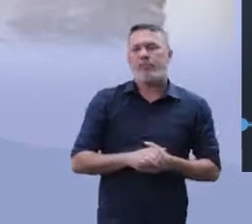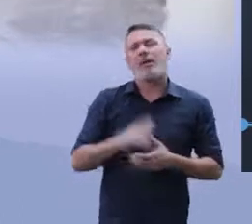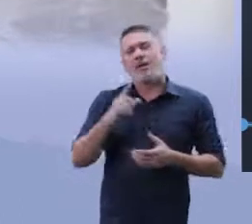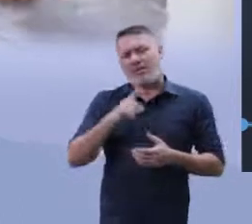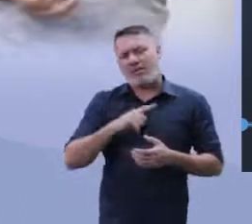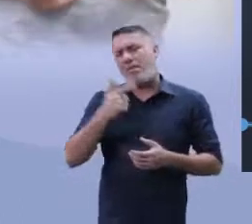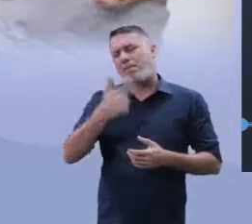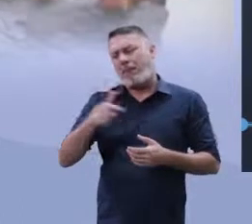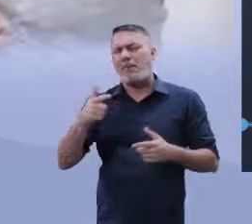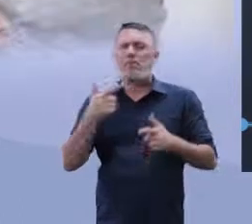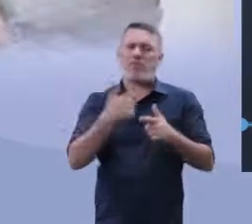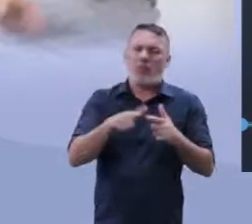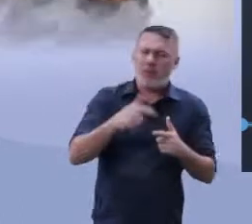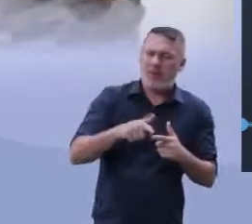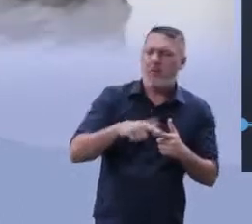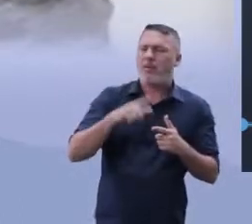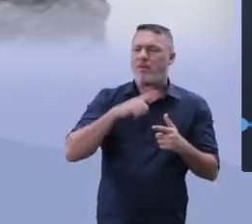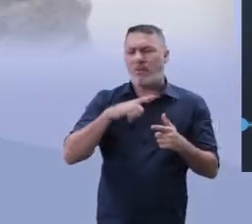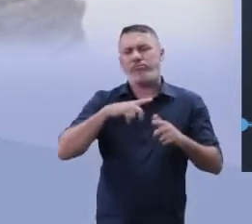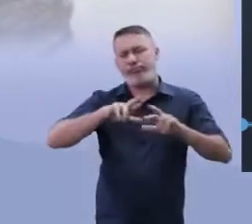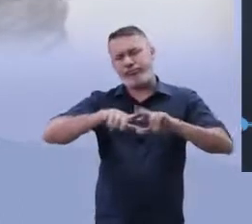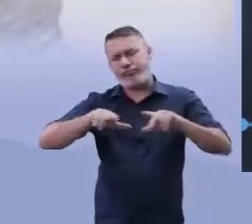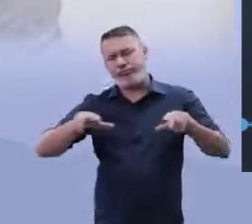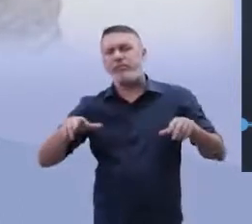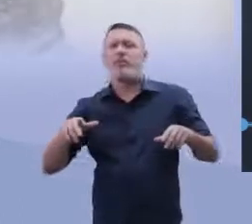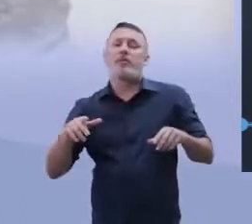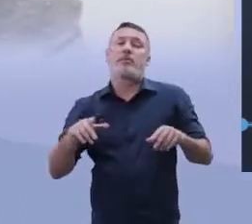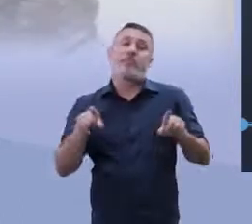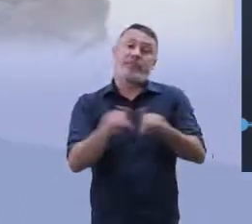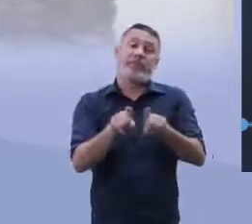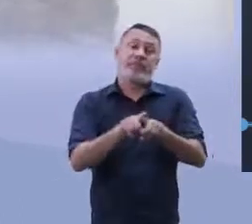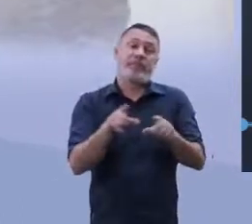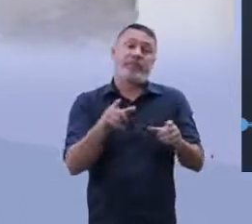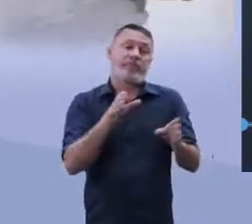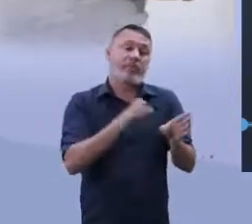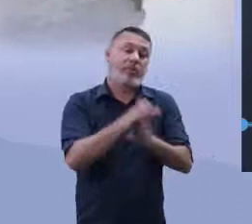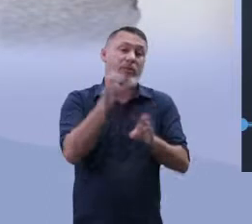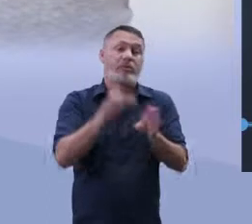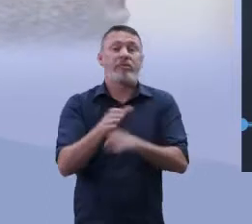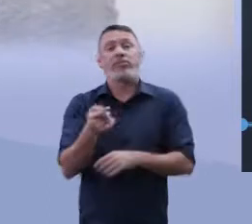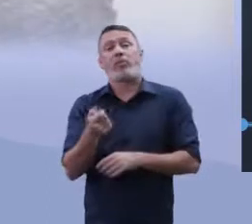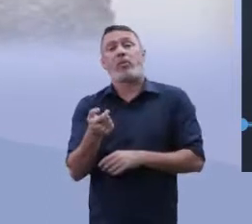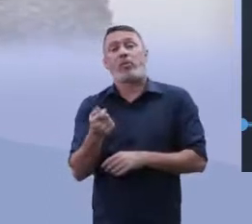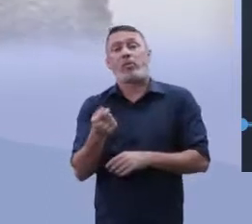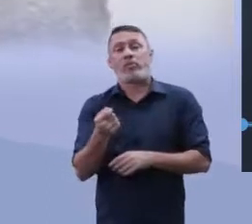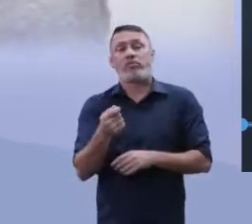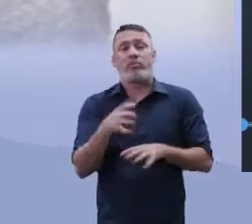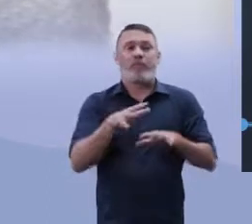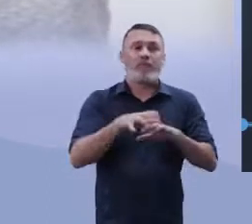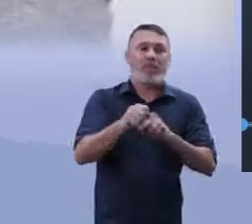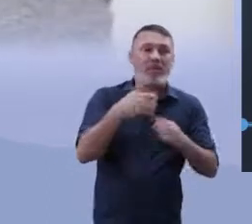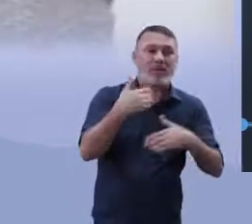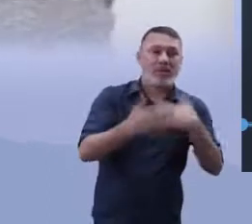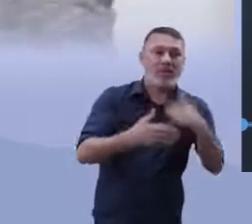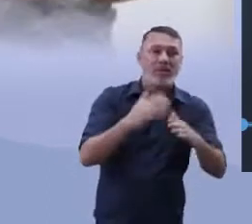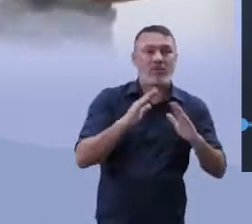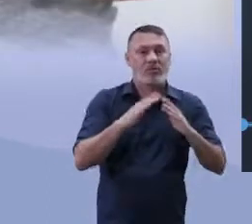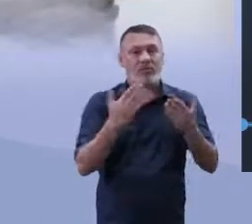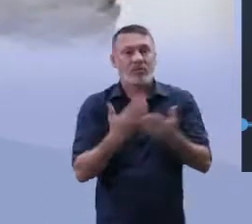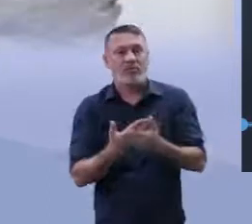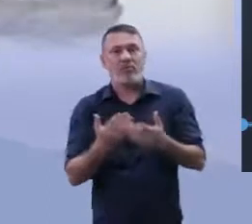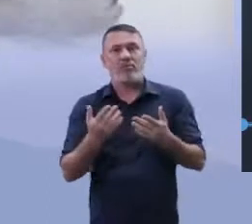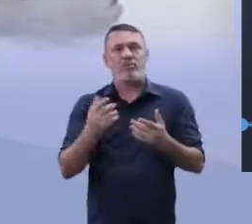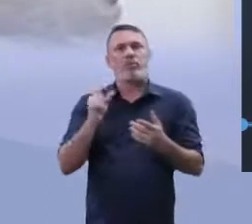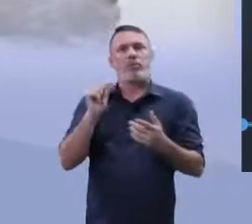temos alguns problemas relativos a isso aí, que é, né, poucos programas de formação escolar ou de capacitação profissional,